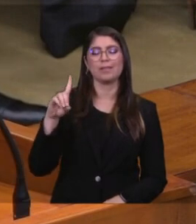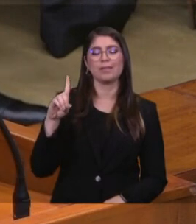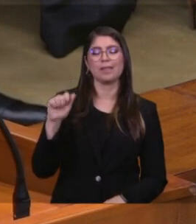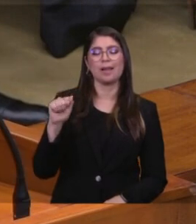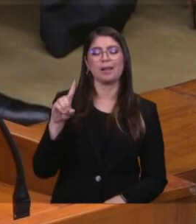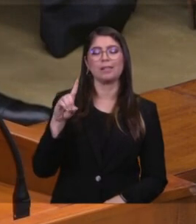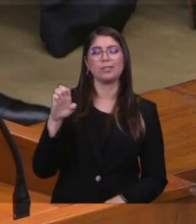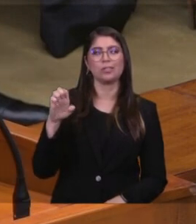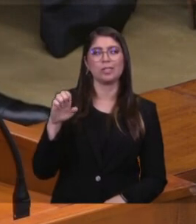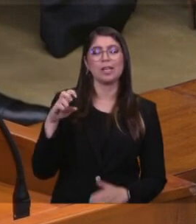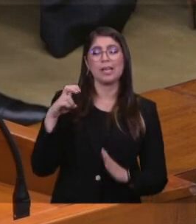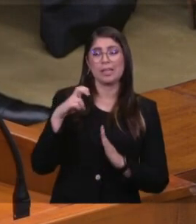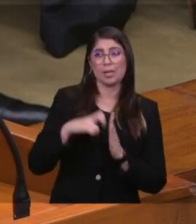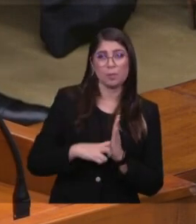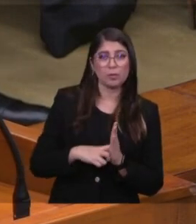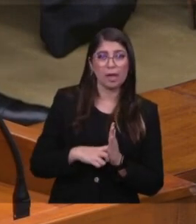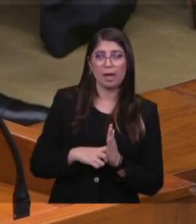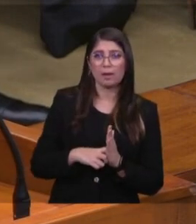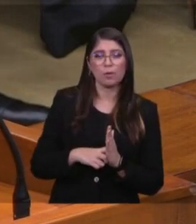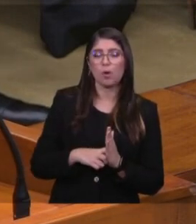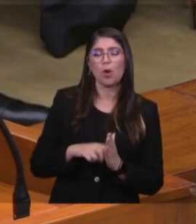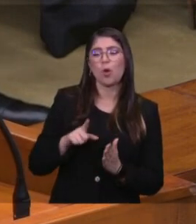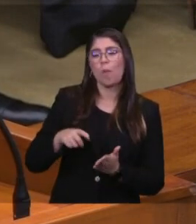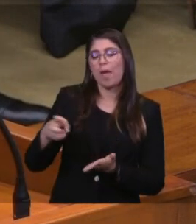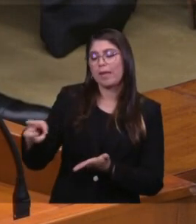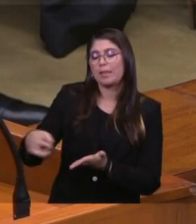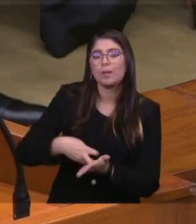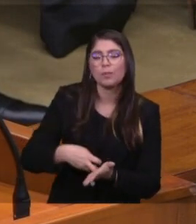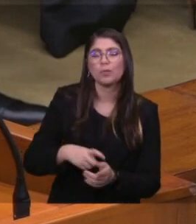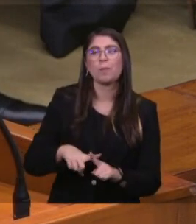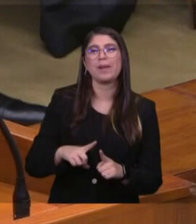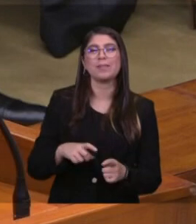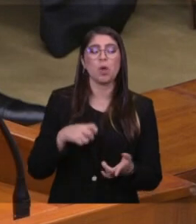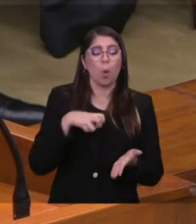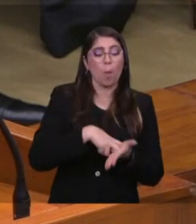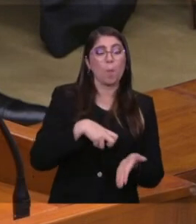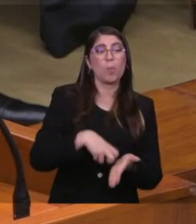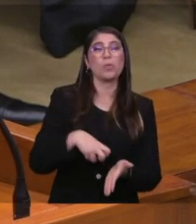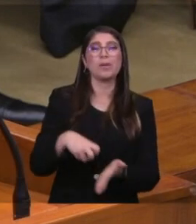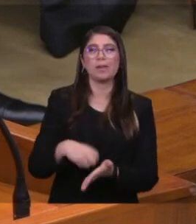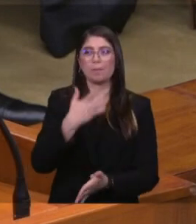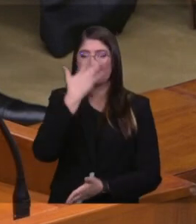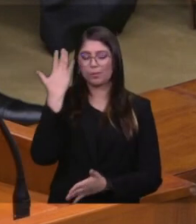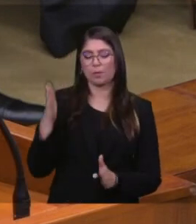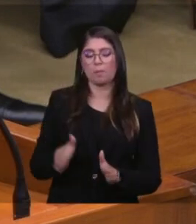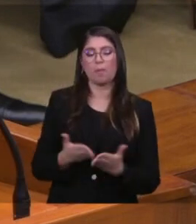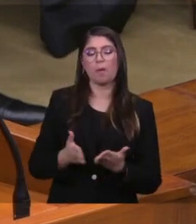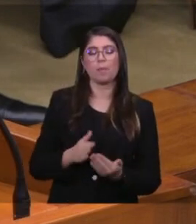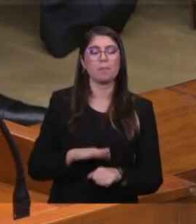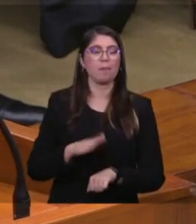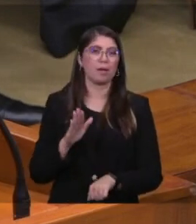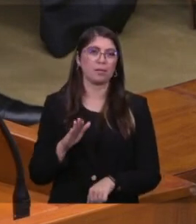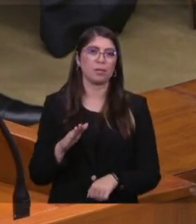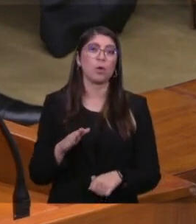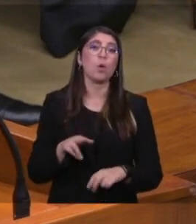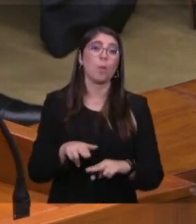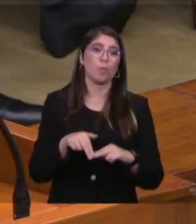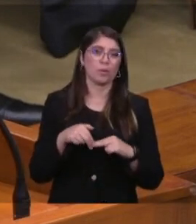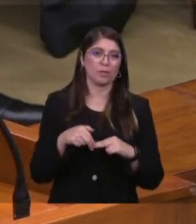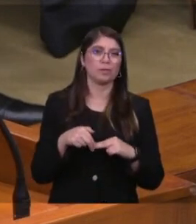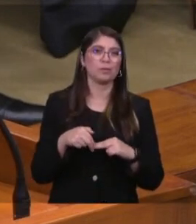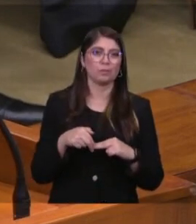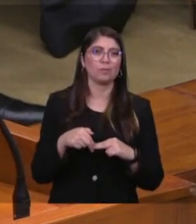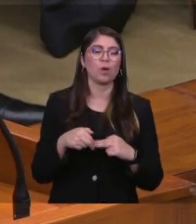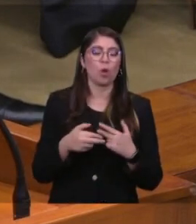Regressividade tributária pune quem é mais pobre. E é por isso que é necessário se observar aqui nesta corte esse estado de